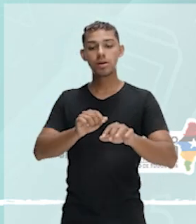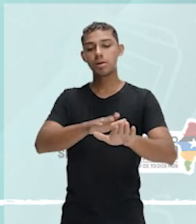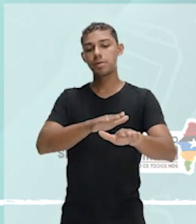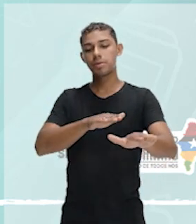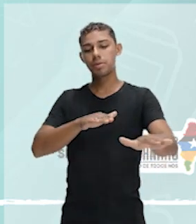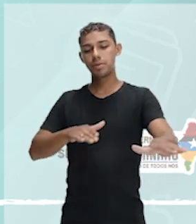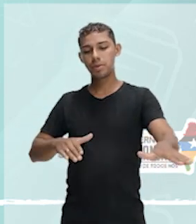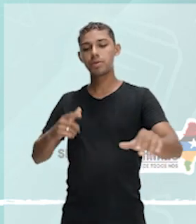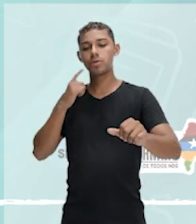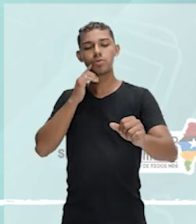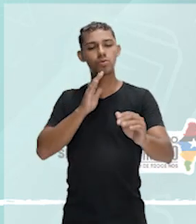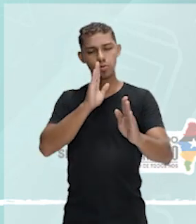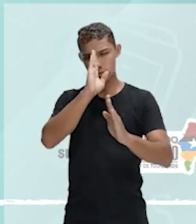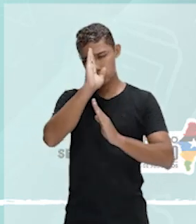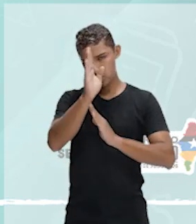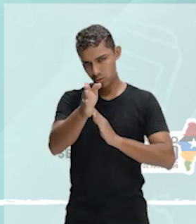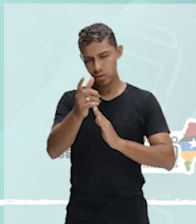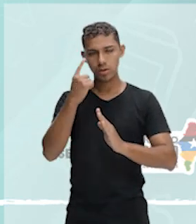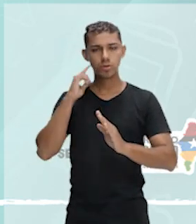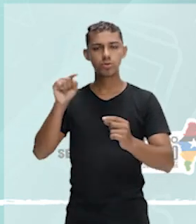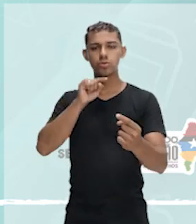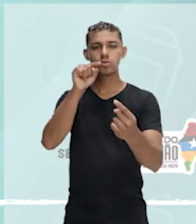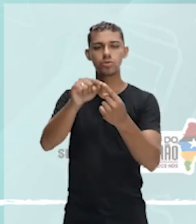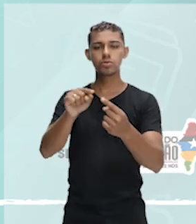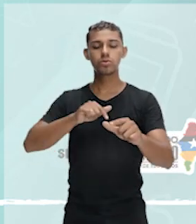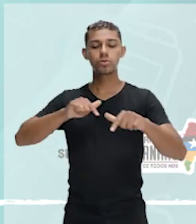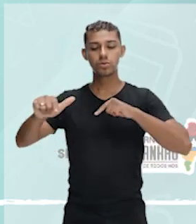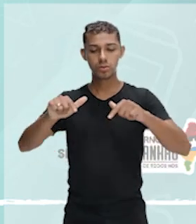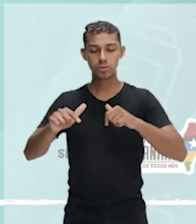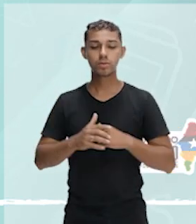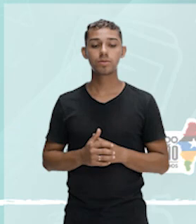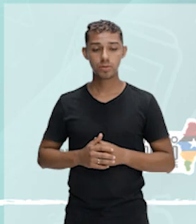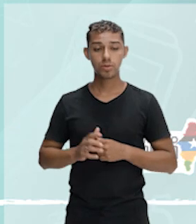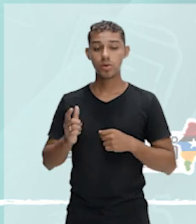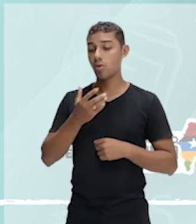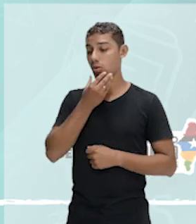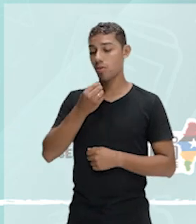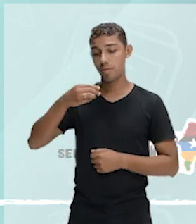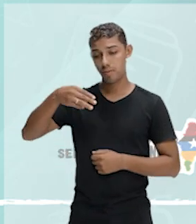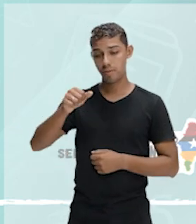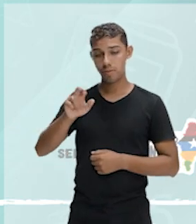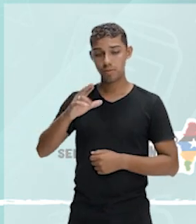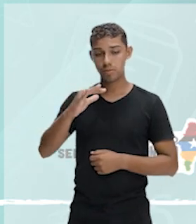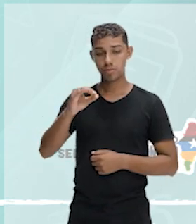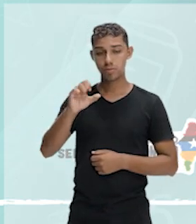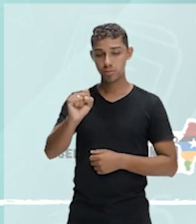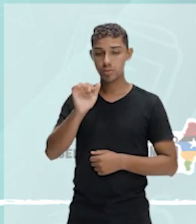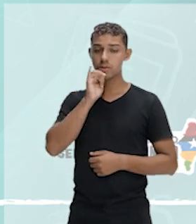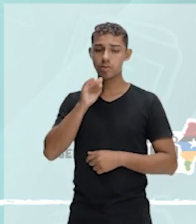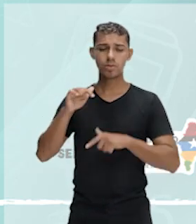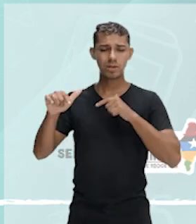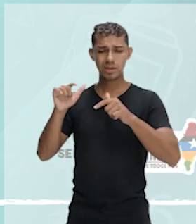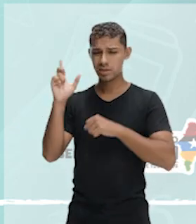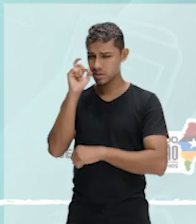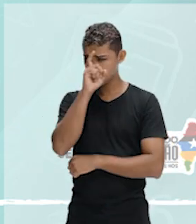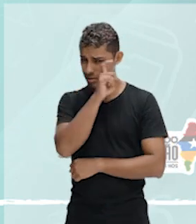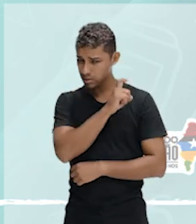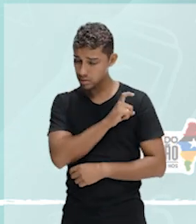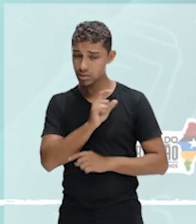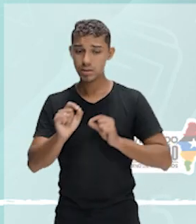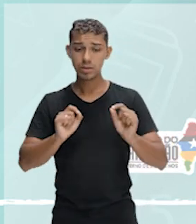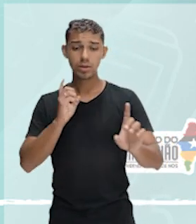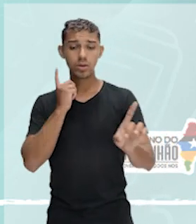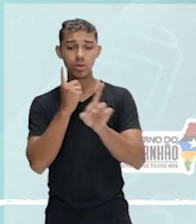trânsito rumo ao seu trabalho, né? Marcos tem uma tarefa um pouco mais difícil, que é encontrar,